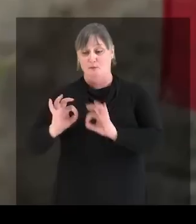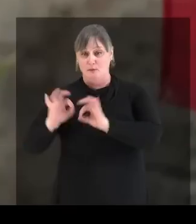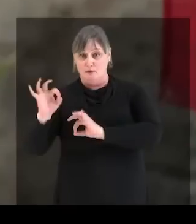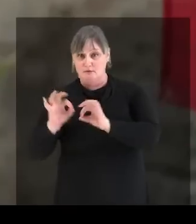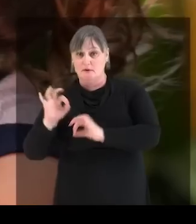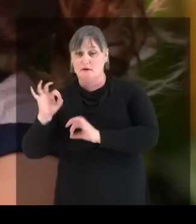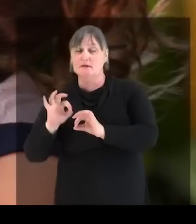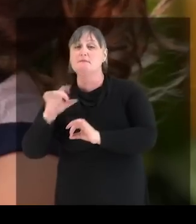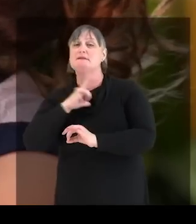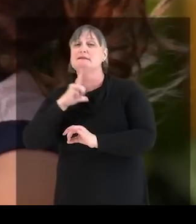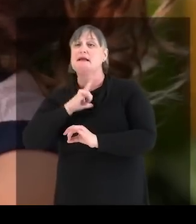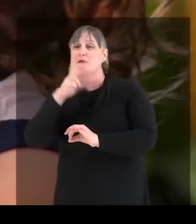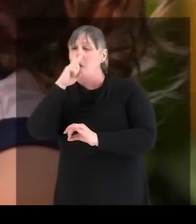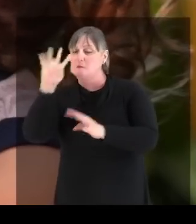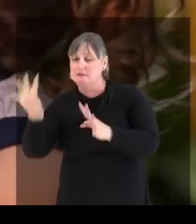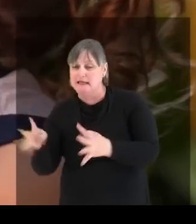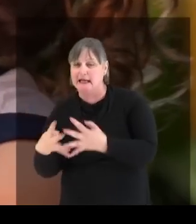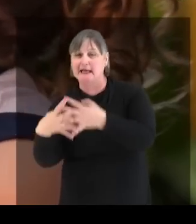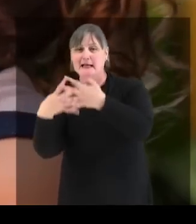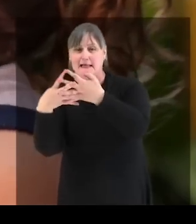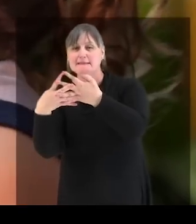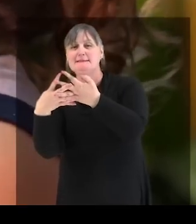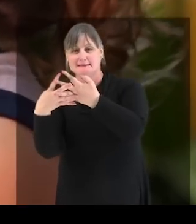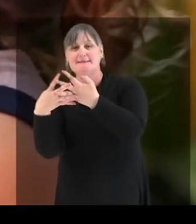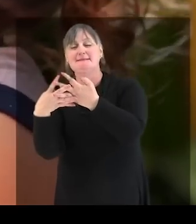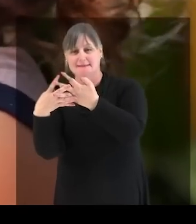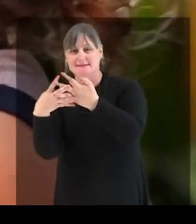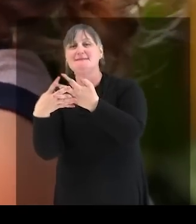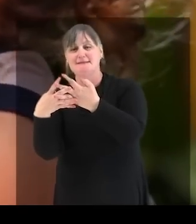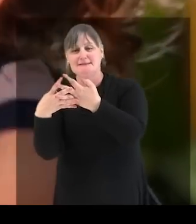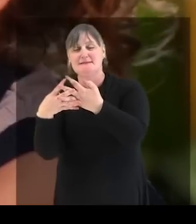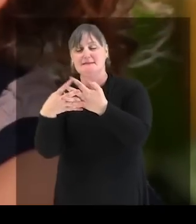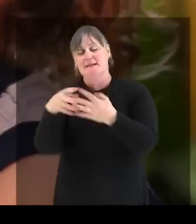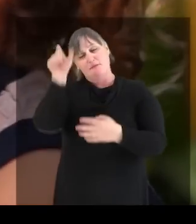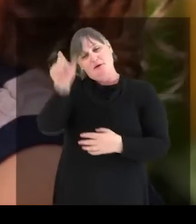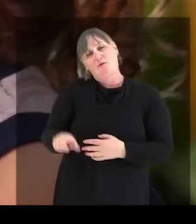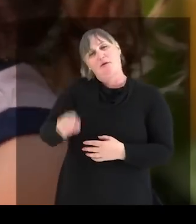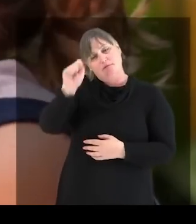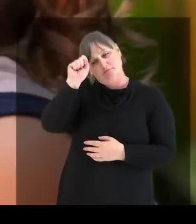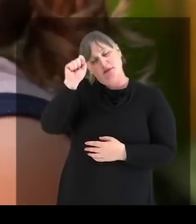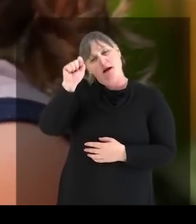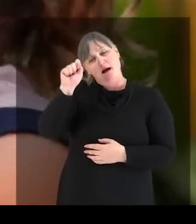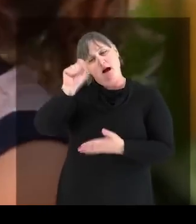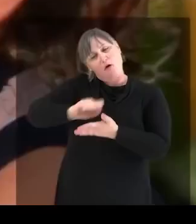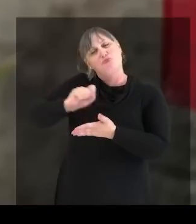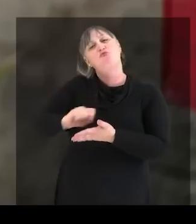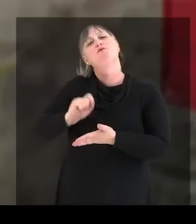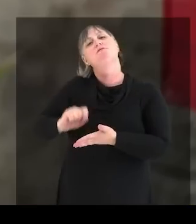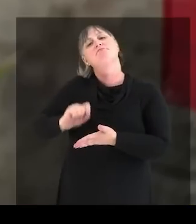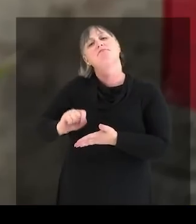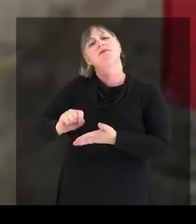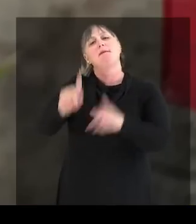esse programa, ele tem um sentido de rede, né? Ele tem um sentido de autoria dos sujeitos